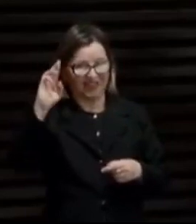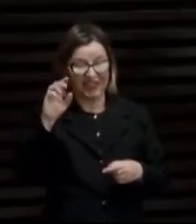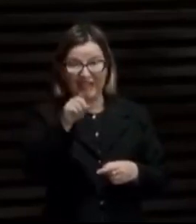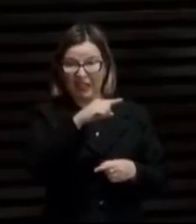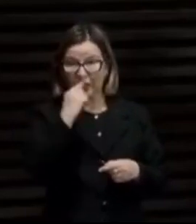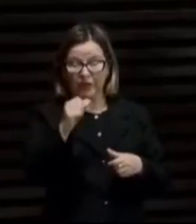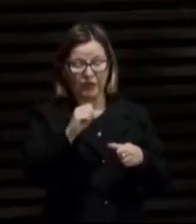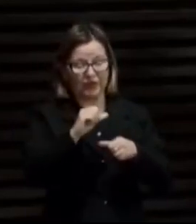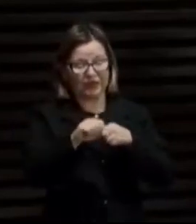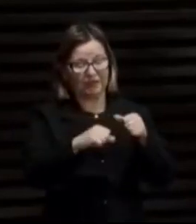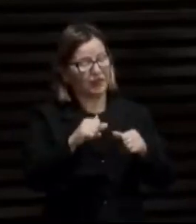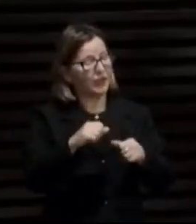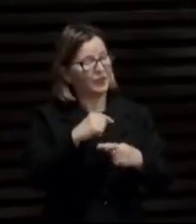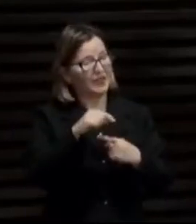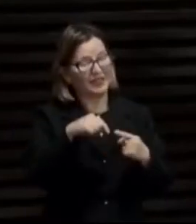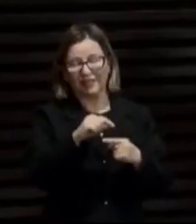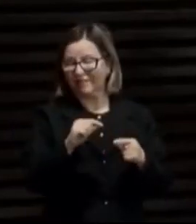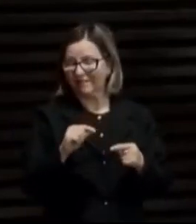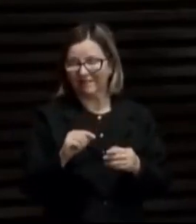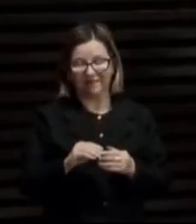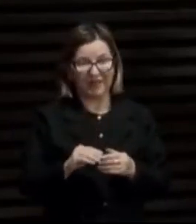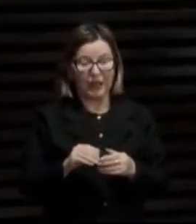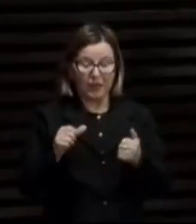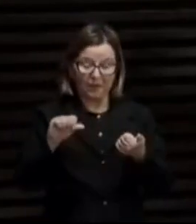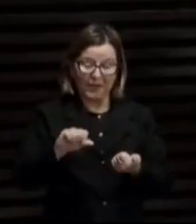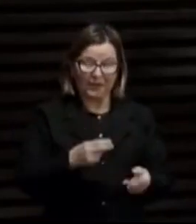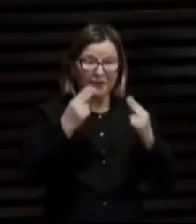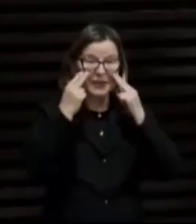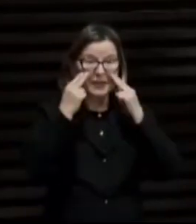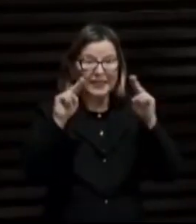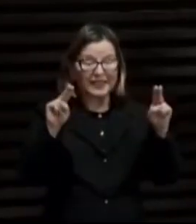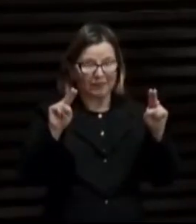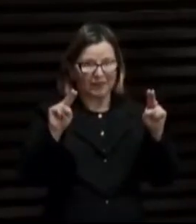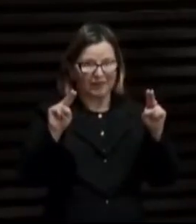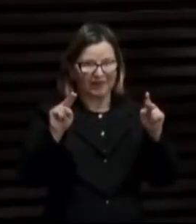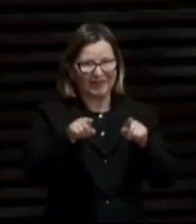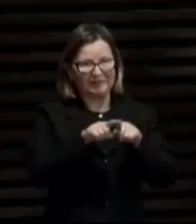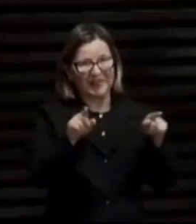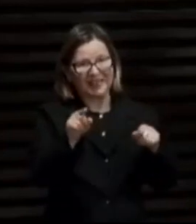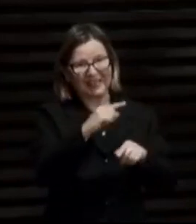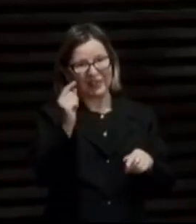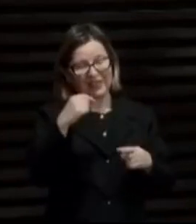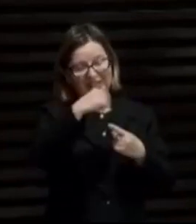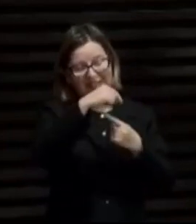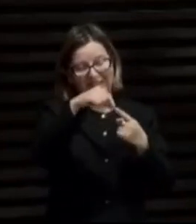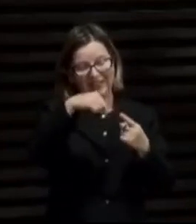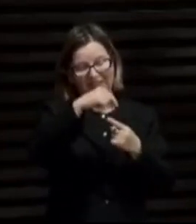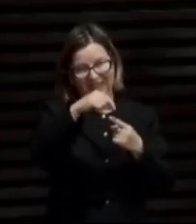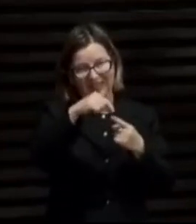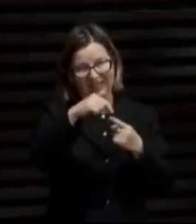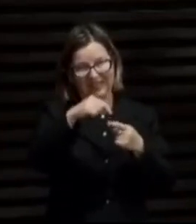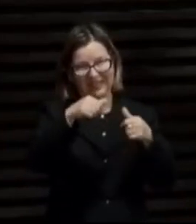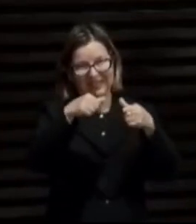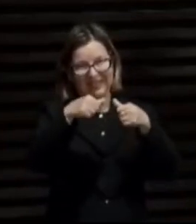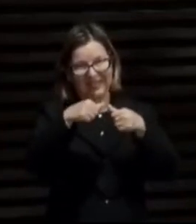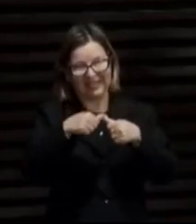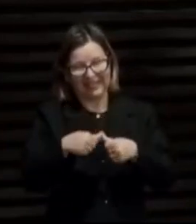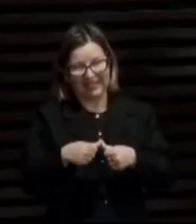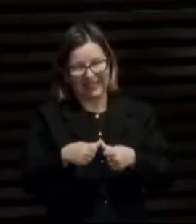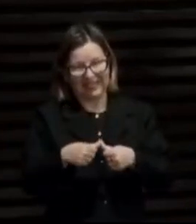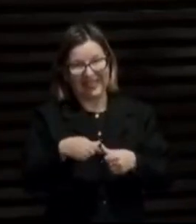O batismo também é um testemunho público. Mas a nossa santificação, a nossa santidade está apenas na